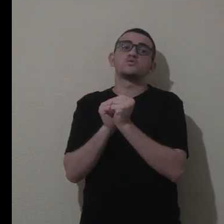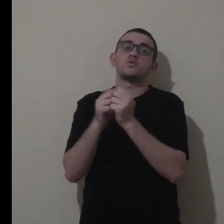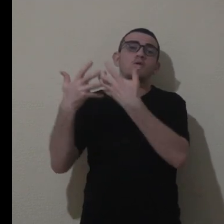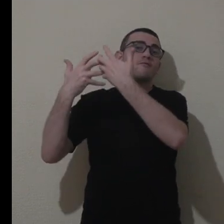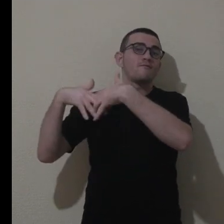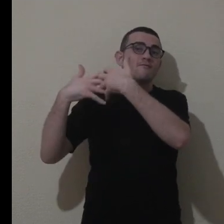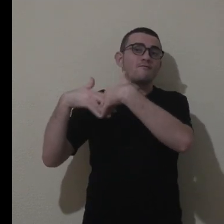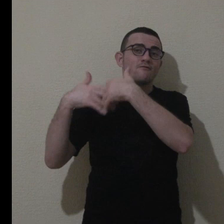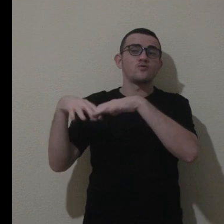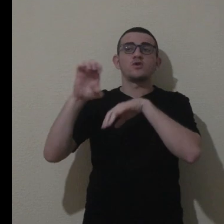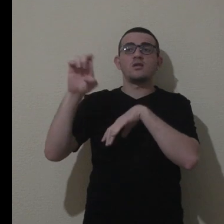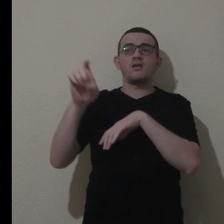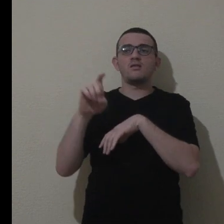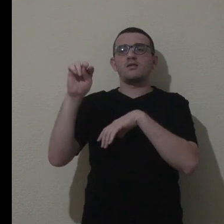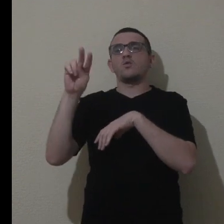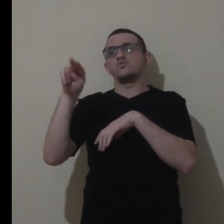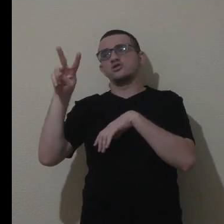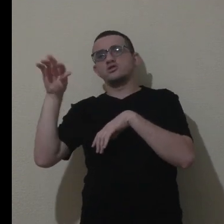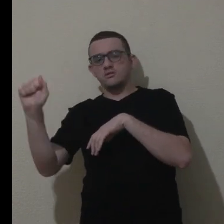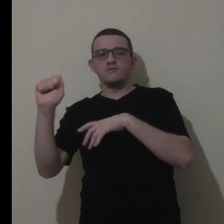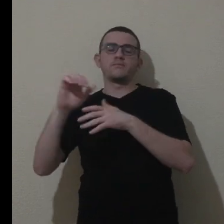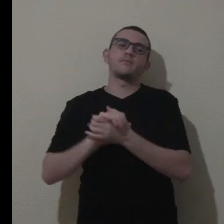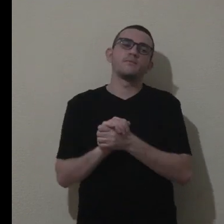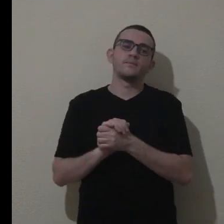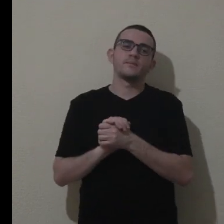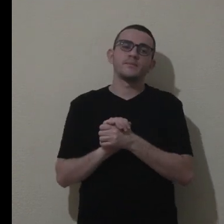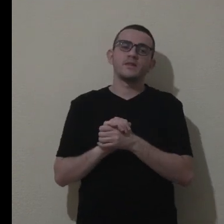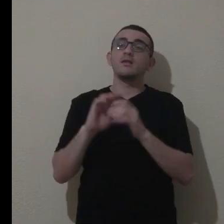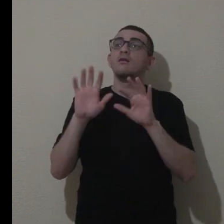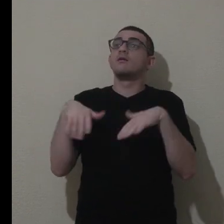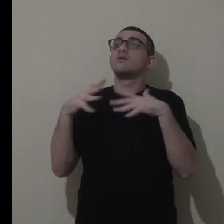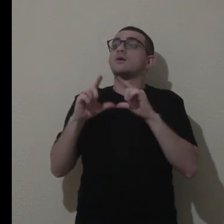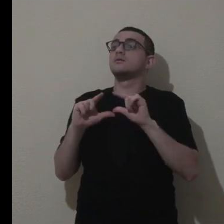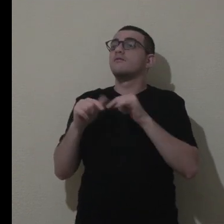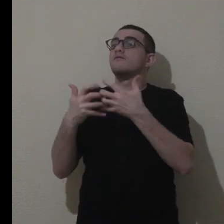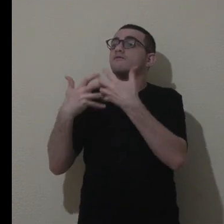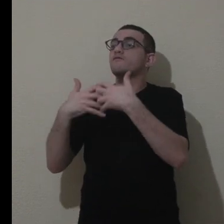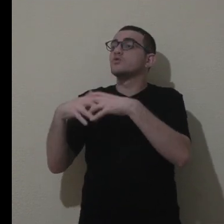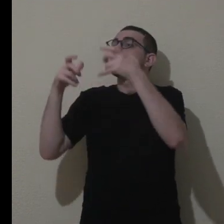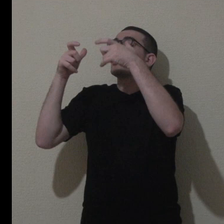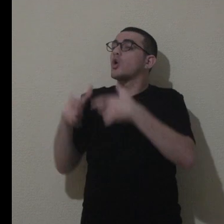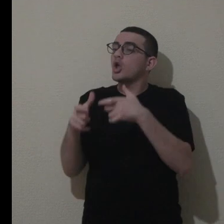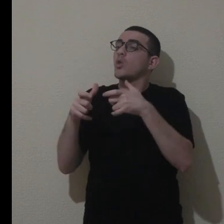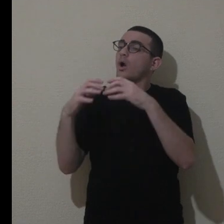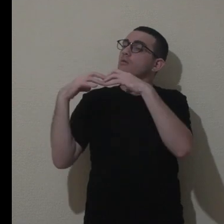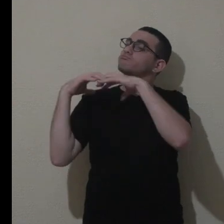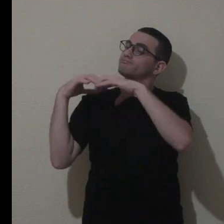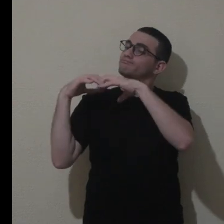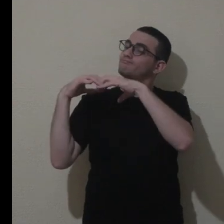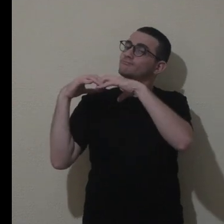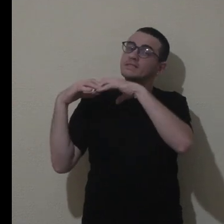de funções executivas, né? E onde estão essas funções executivas?